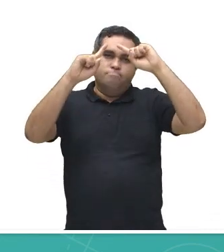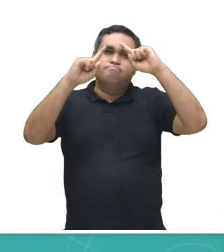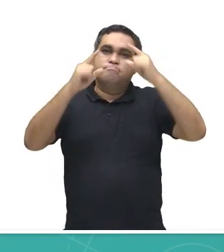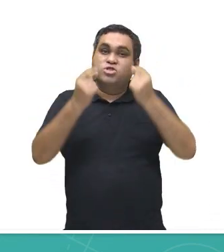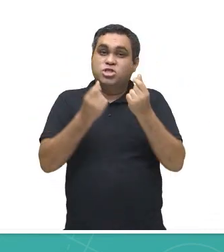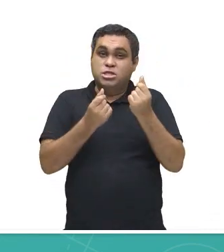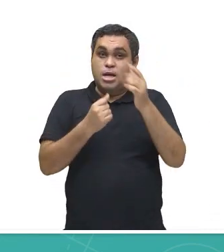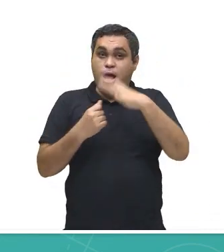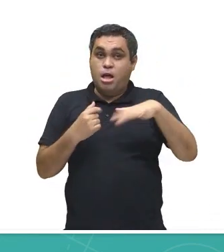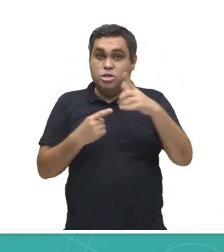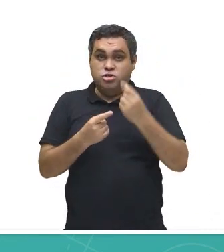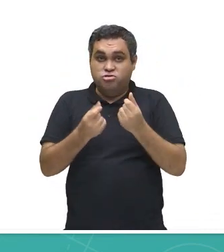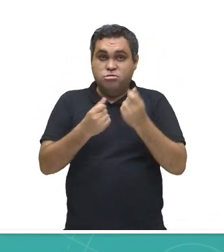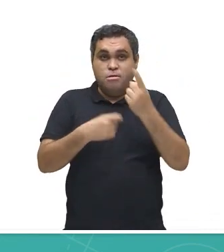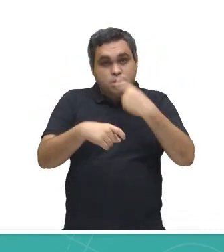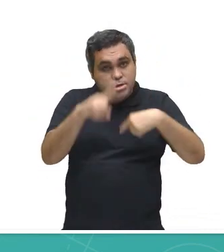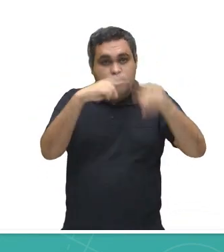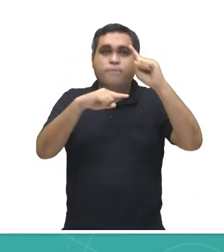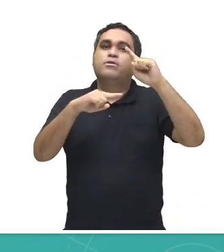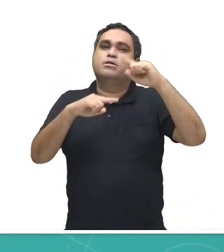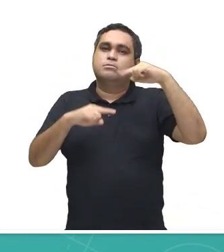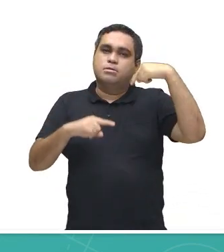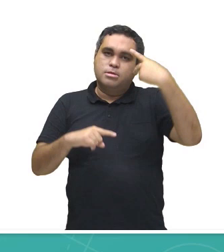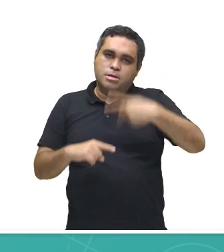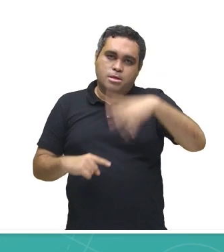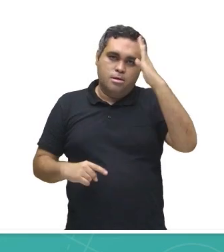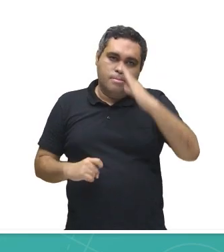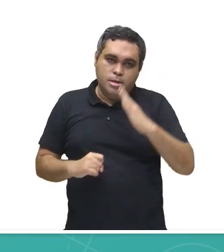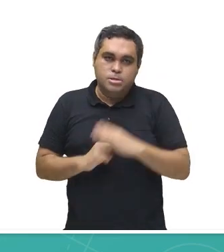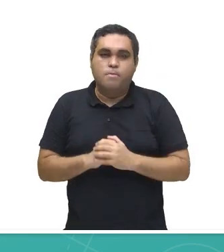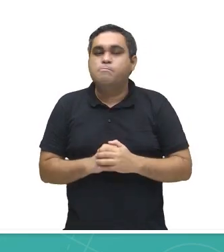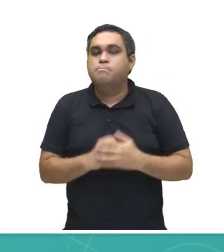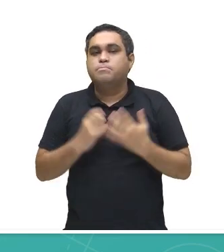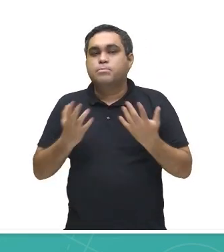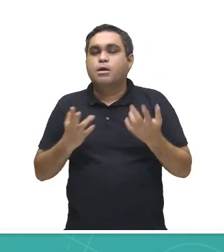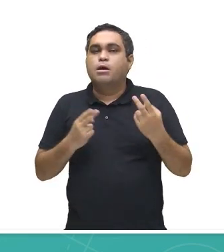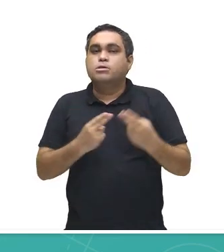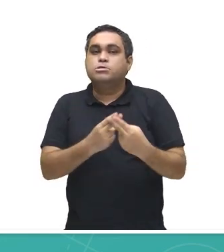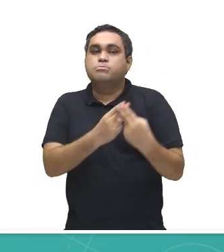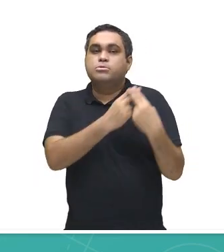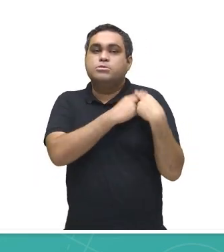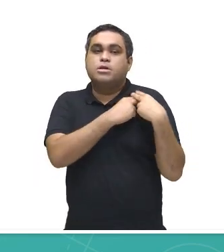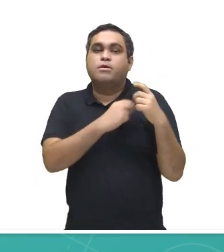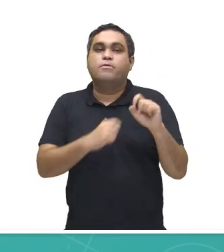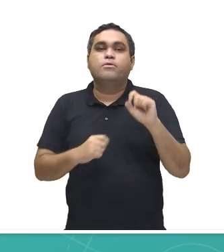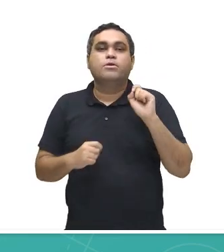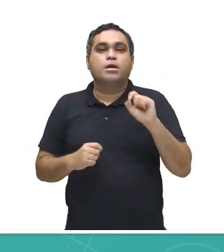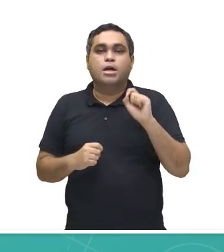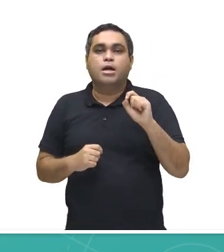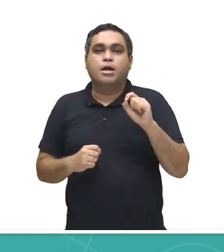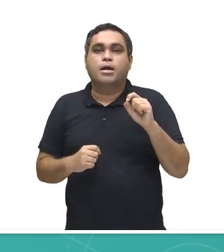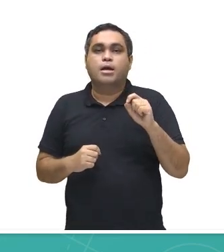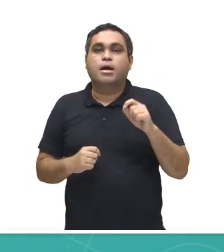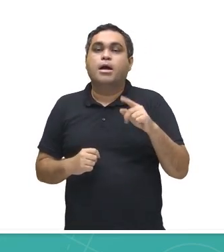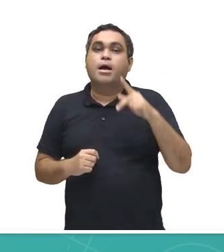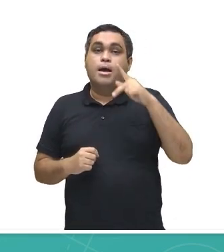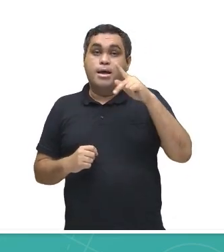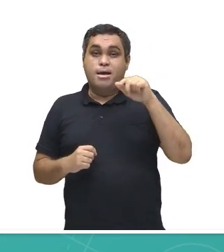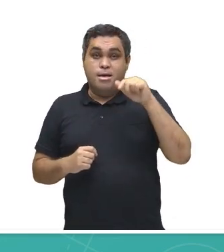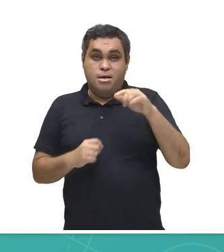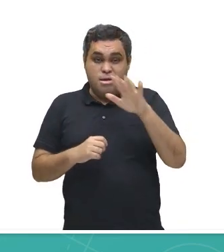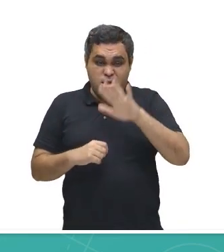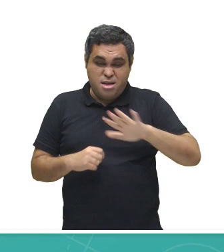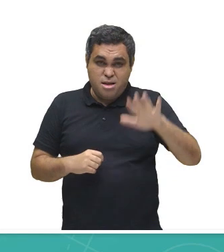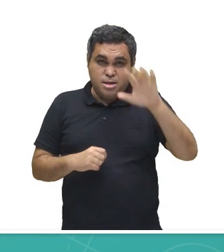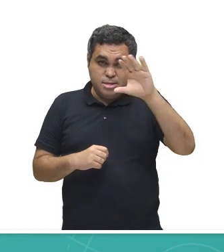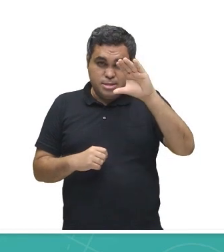economicamente do Brasil, tá? Vai ser o principal responsável pelo Produto Interno Bruto, PIB nacional,